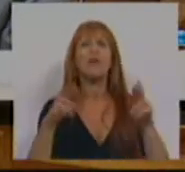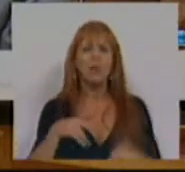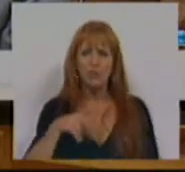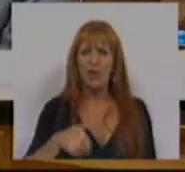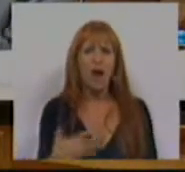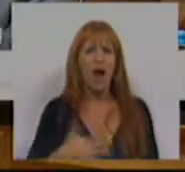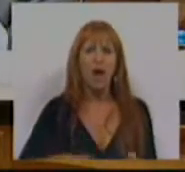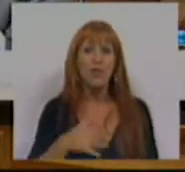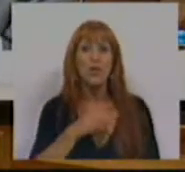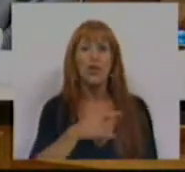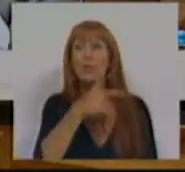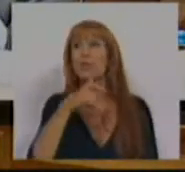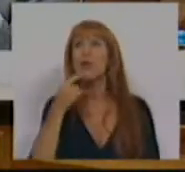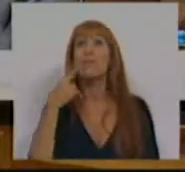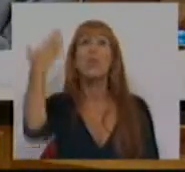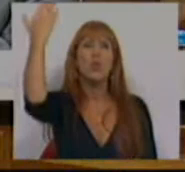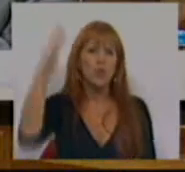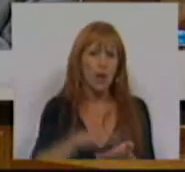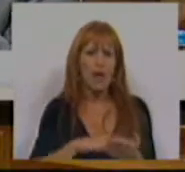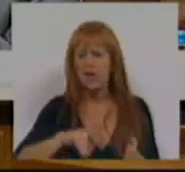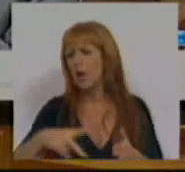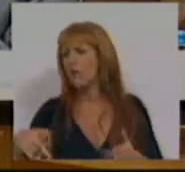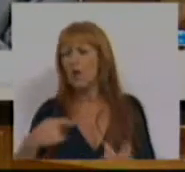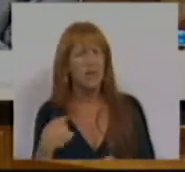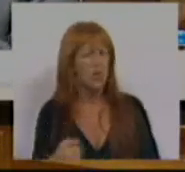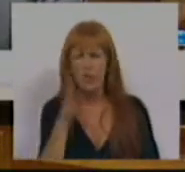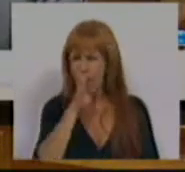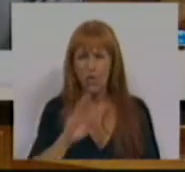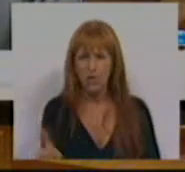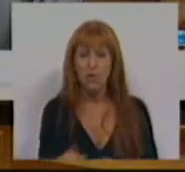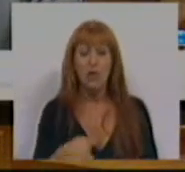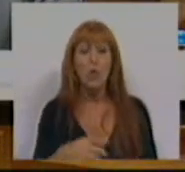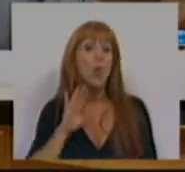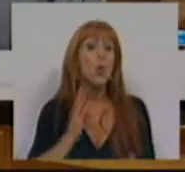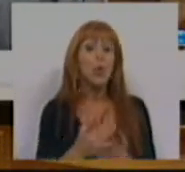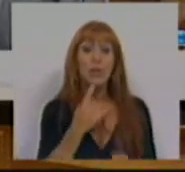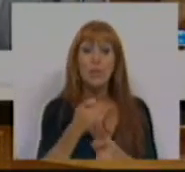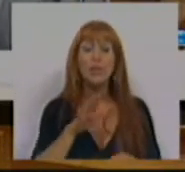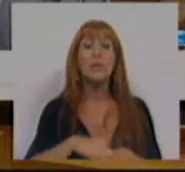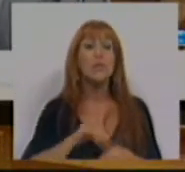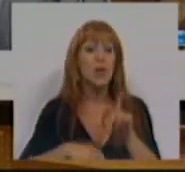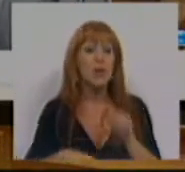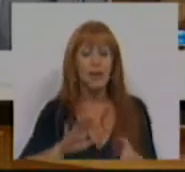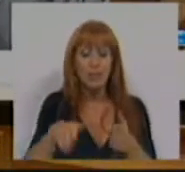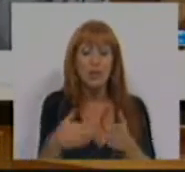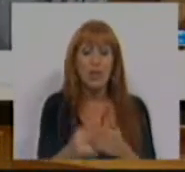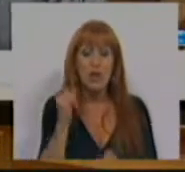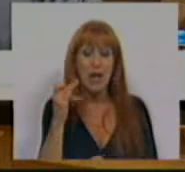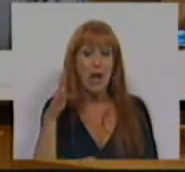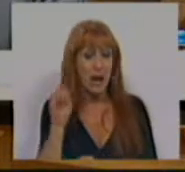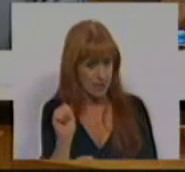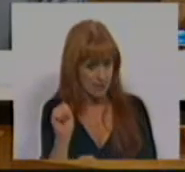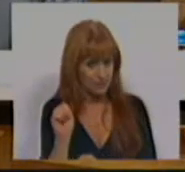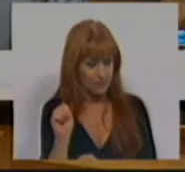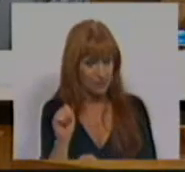nosso país, que os senhores há muito prometeram, até com base em reformas que não concretizaram. Uma última questão tem a ver com a proposta do IRS.